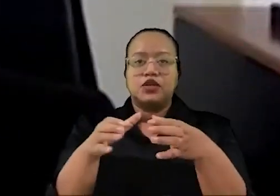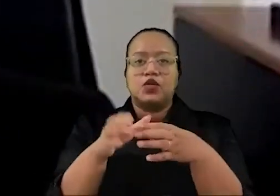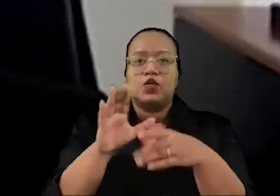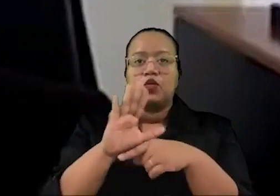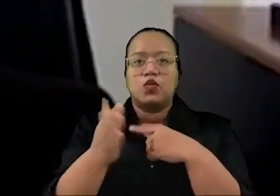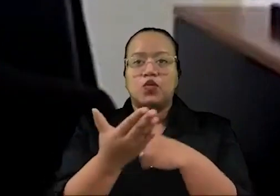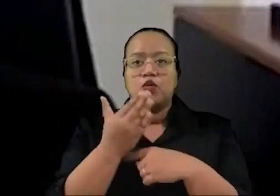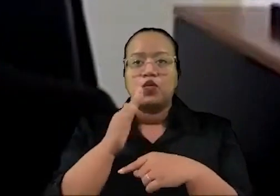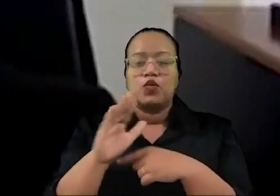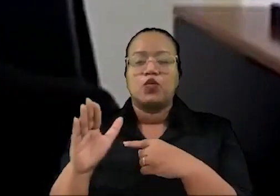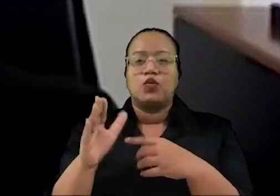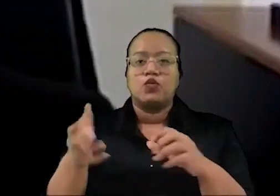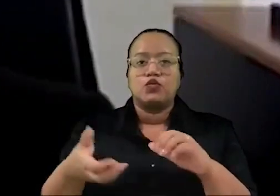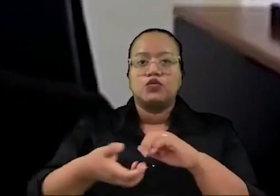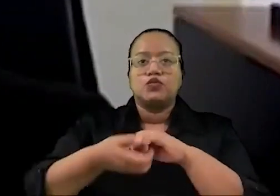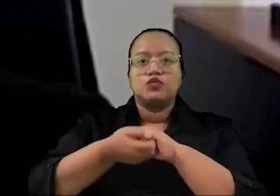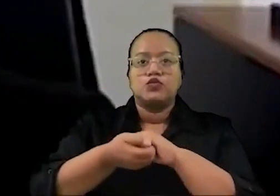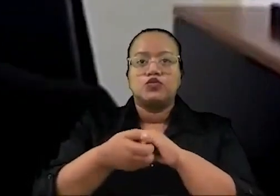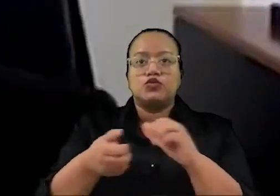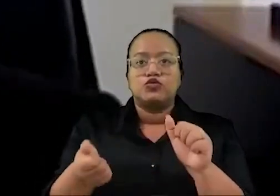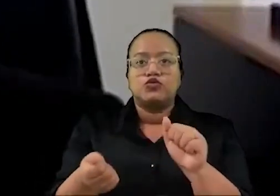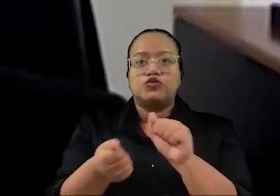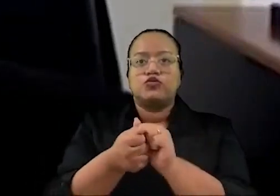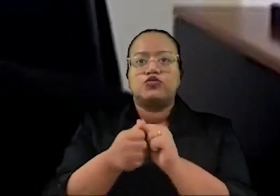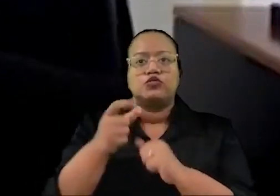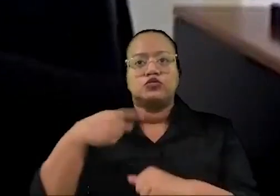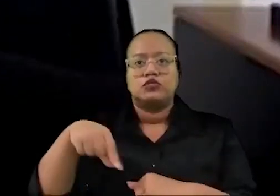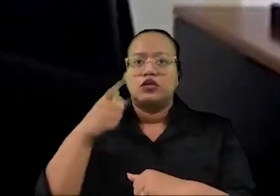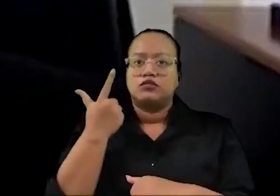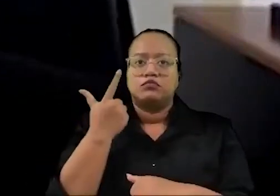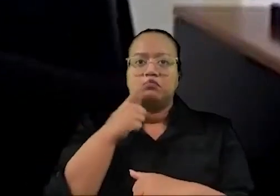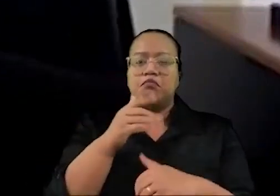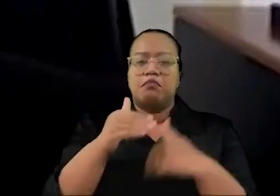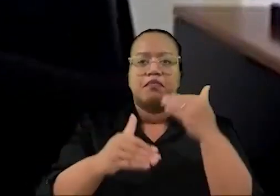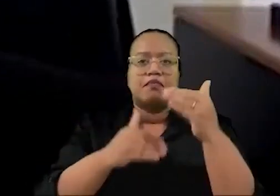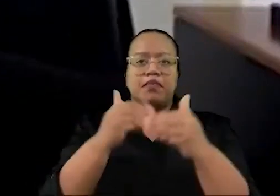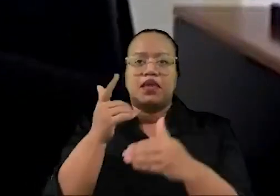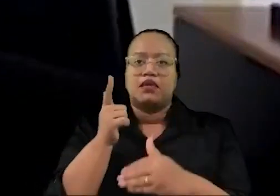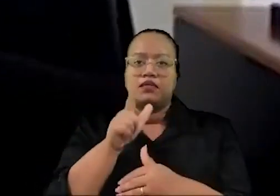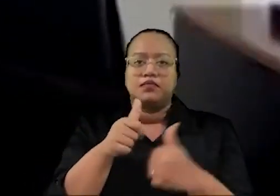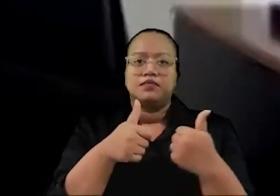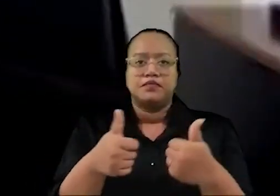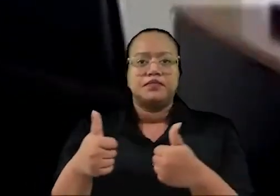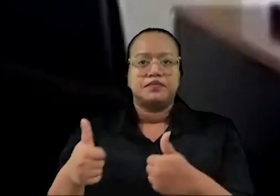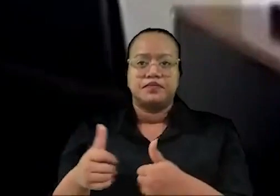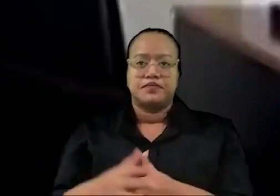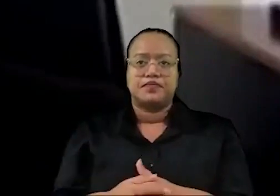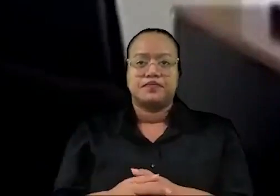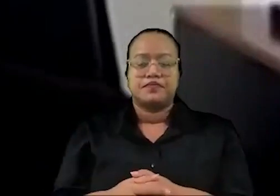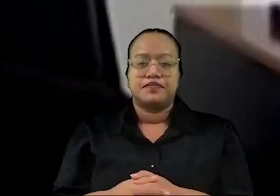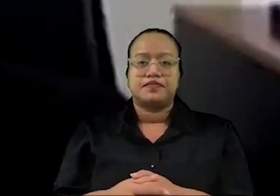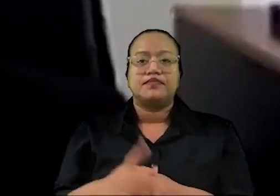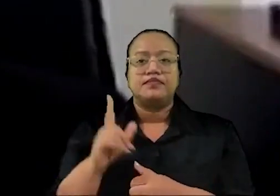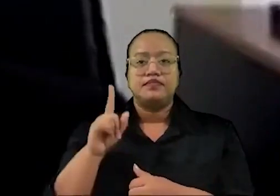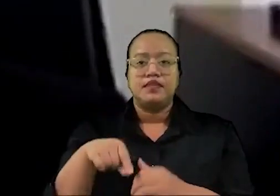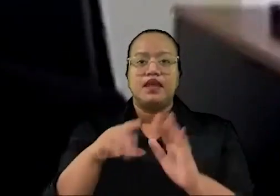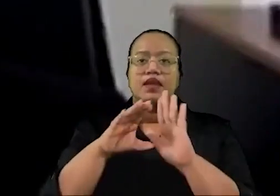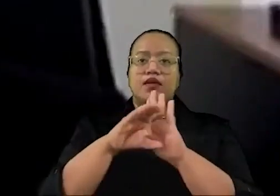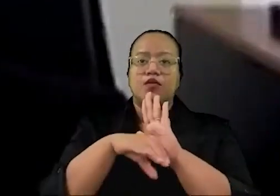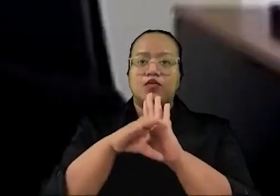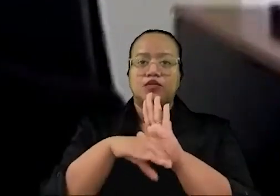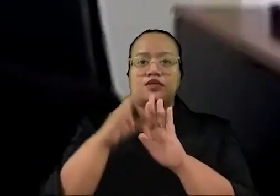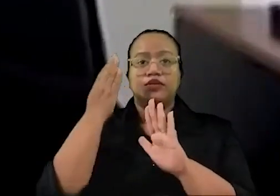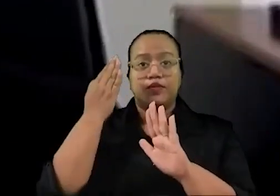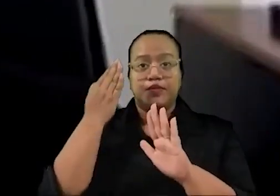todos nós ganhamos com isso. E essa é a ideia principal, o conceito, né, de orquestração pelo CNJ, de